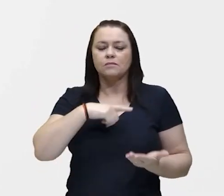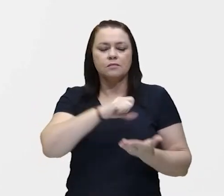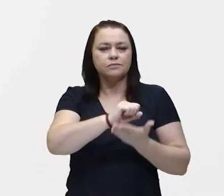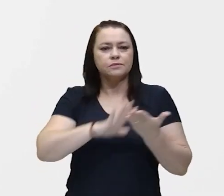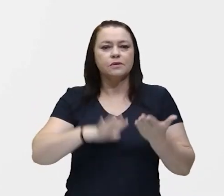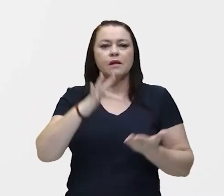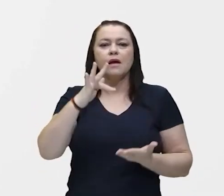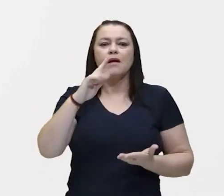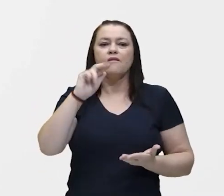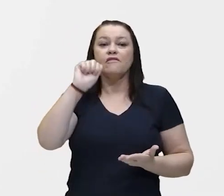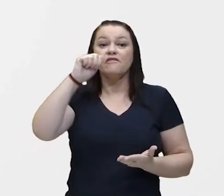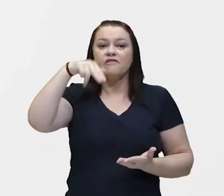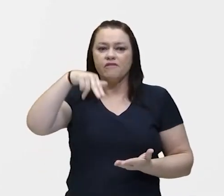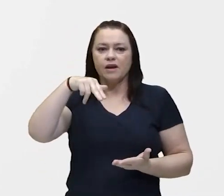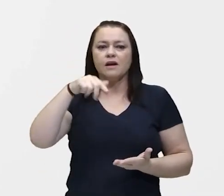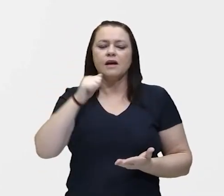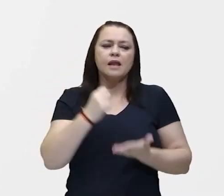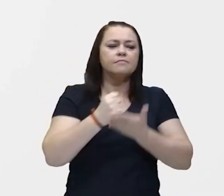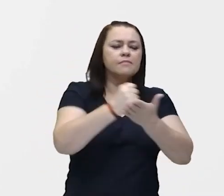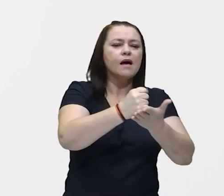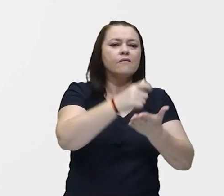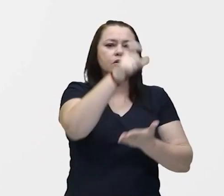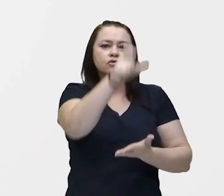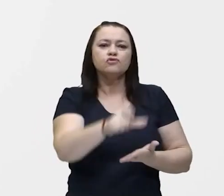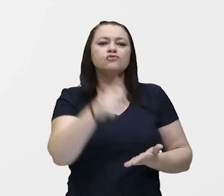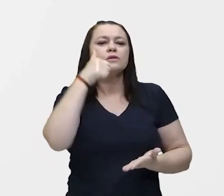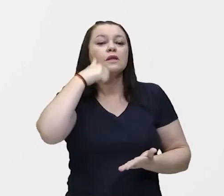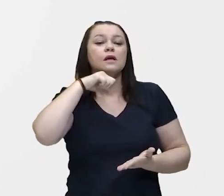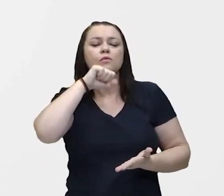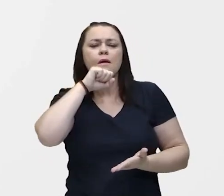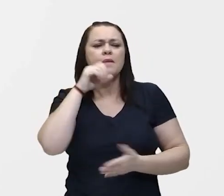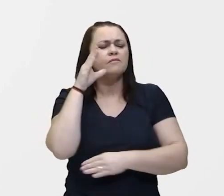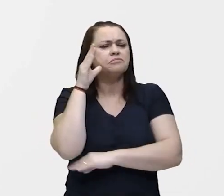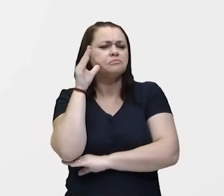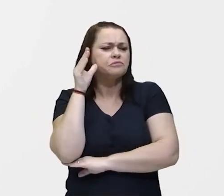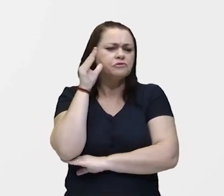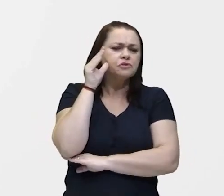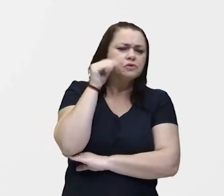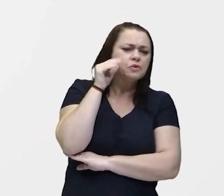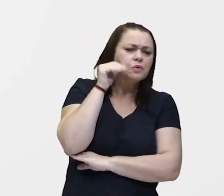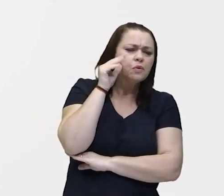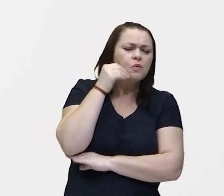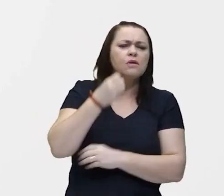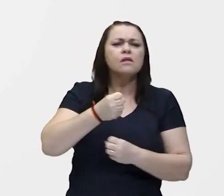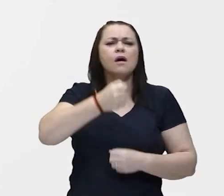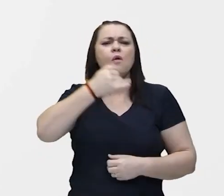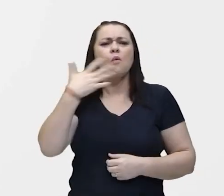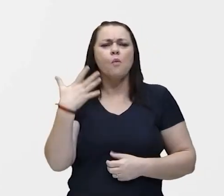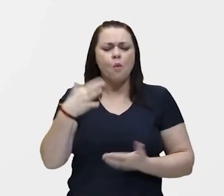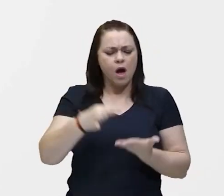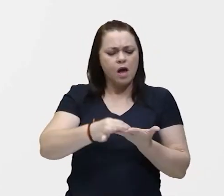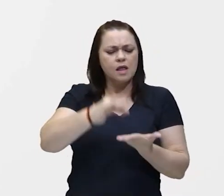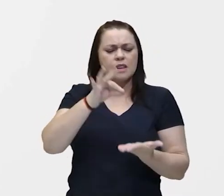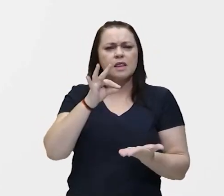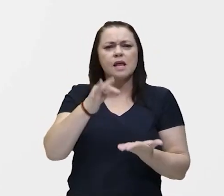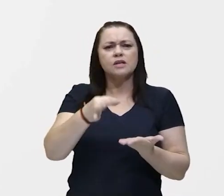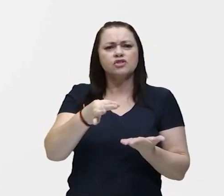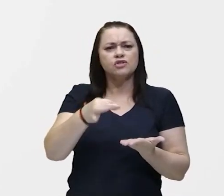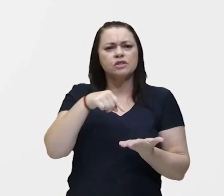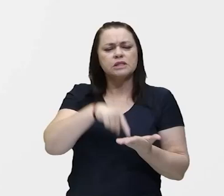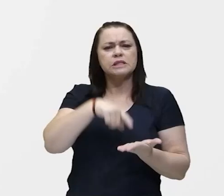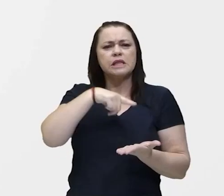ajudando sua mãe, a senhora Lopes, na cozinha e ficou curiosa para saber quantas xícaras de trigo cabem em